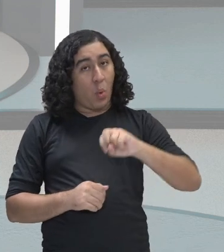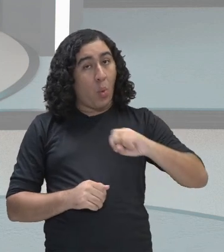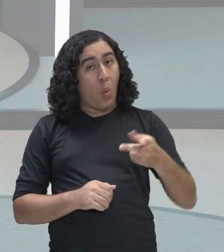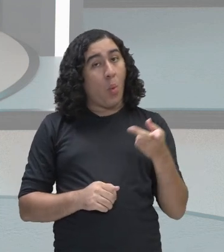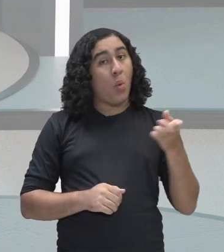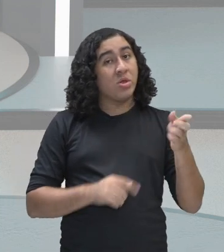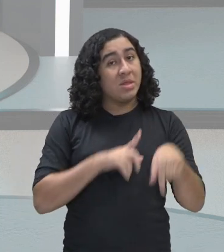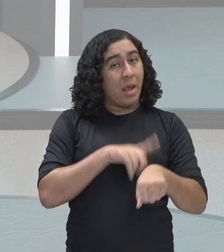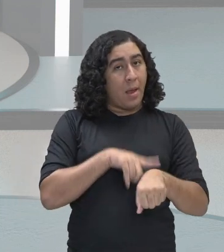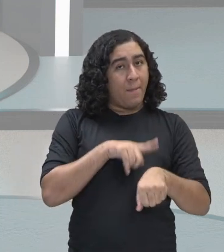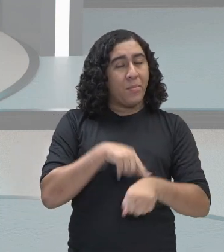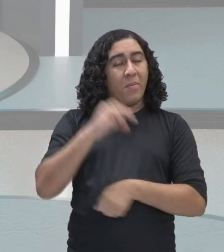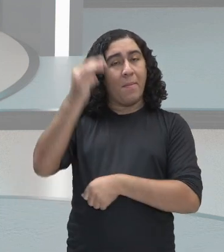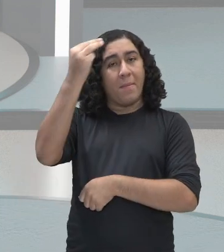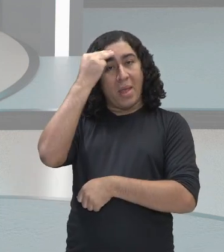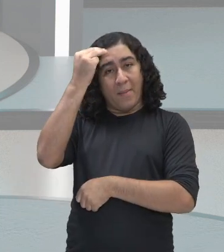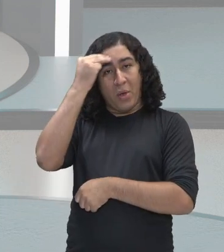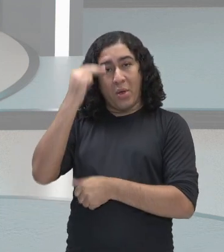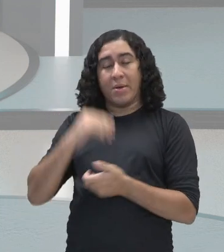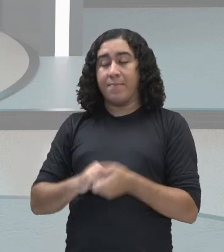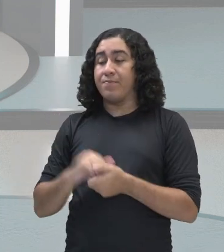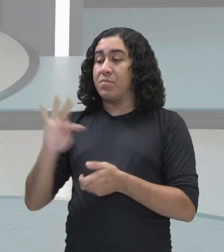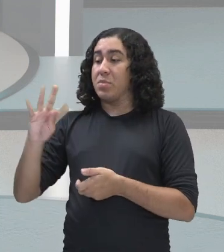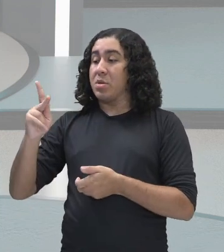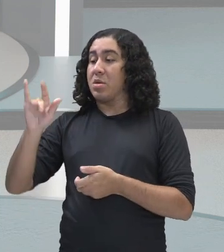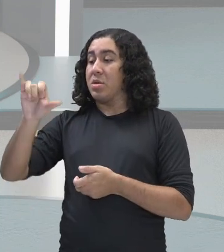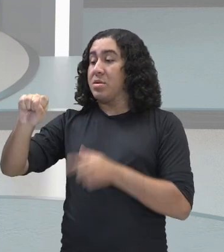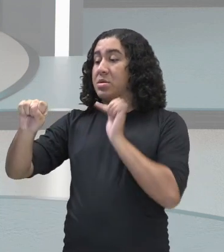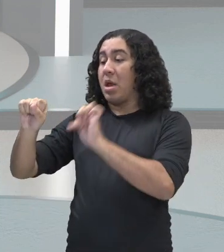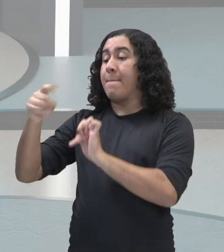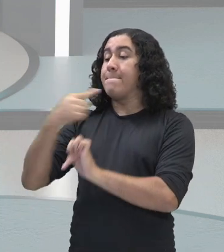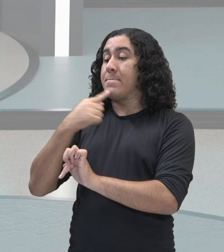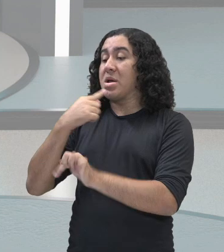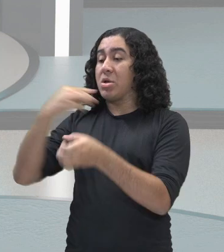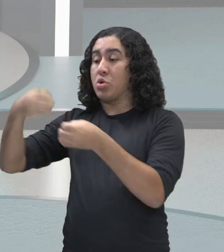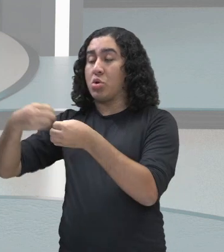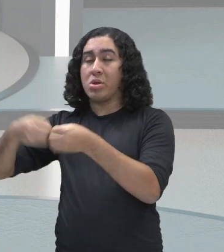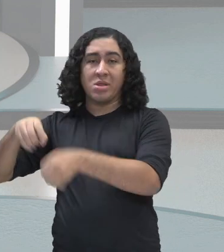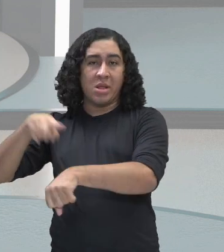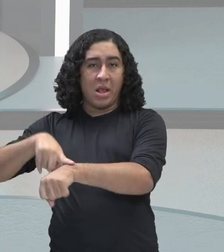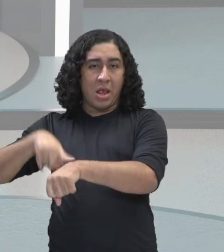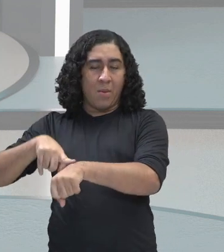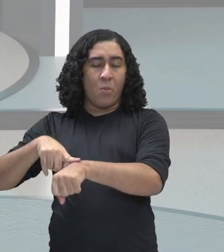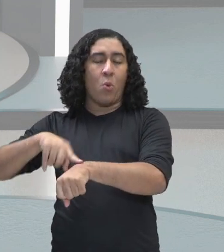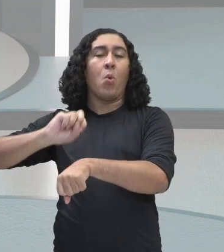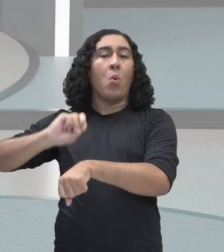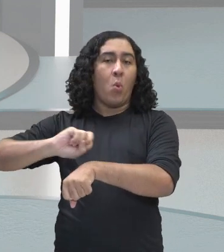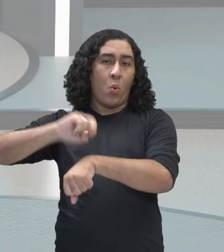bom? Memoriza, então, this eu utilizo para algo próximo, tanto em tempo quanto distância,